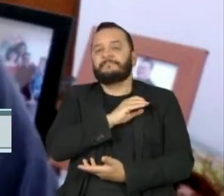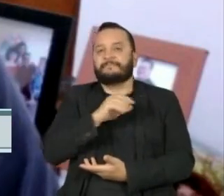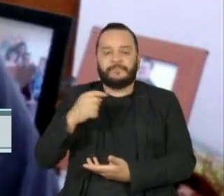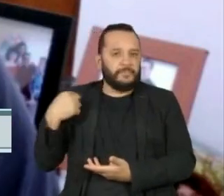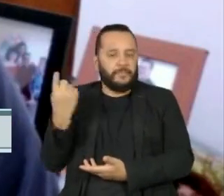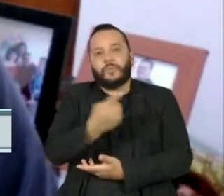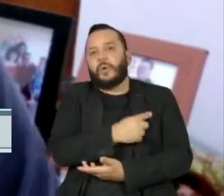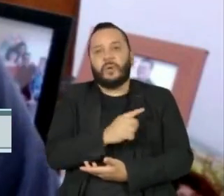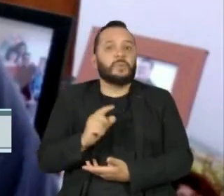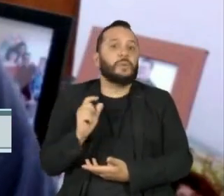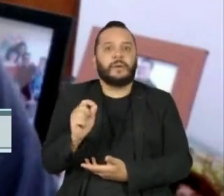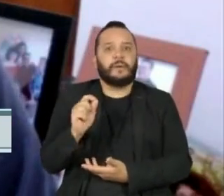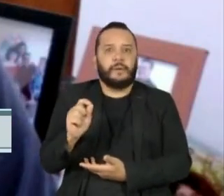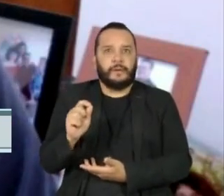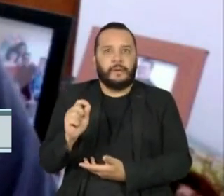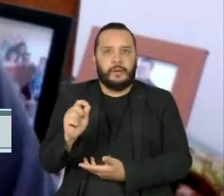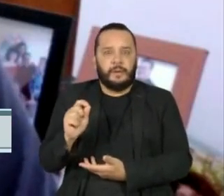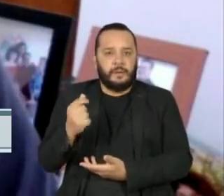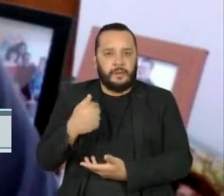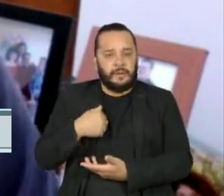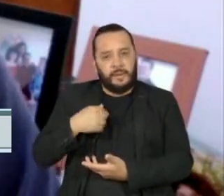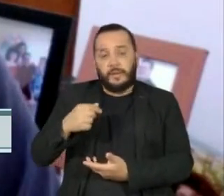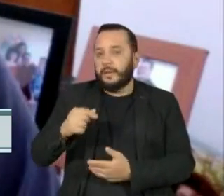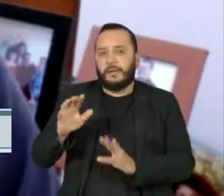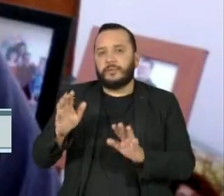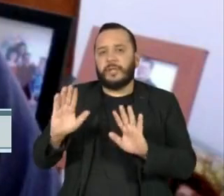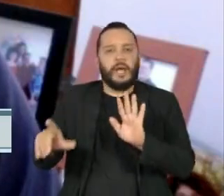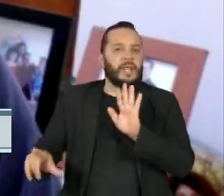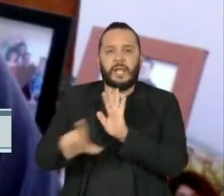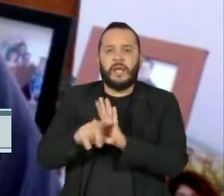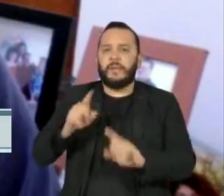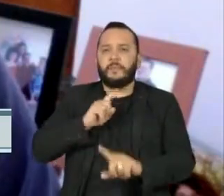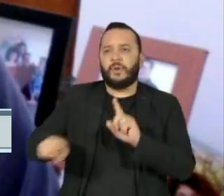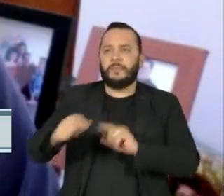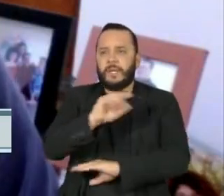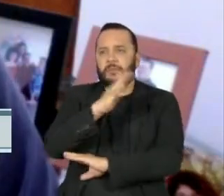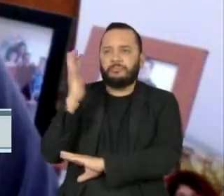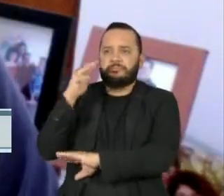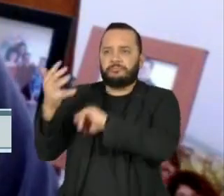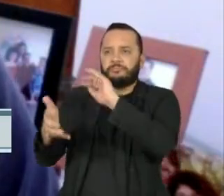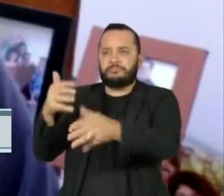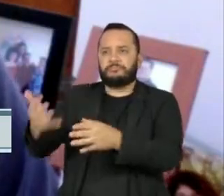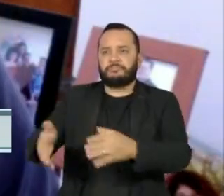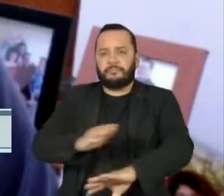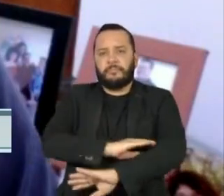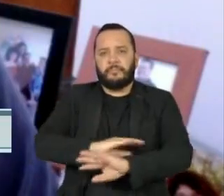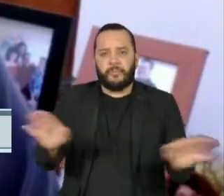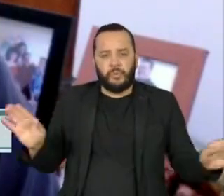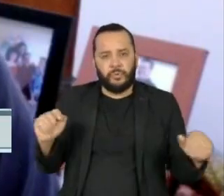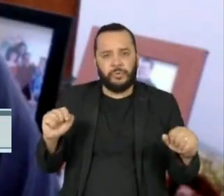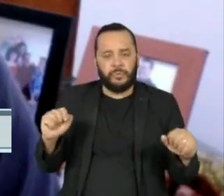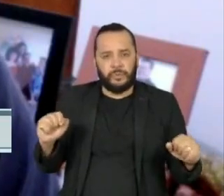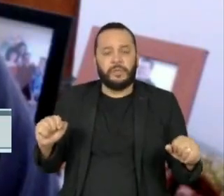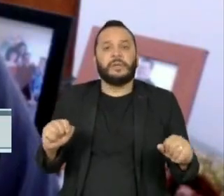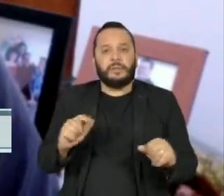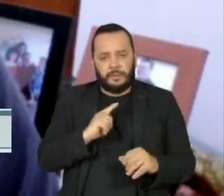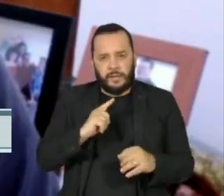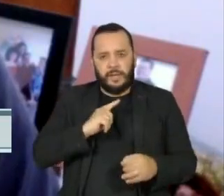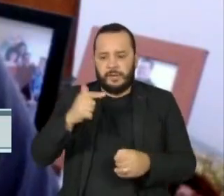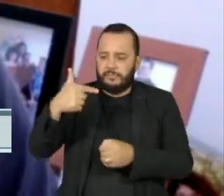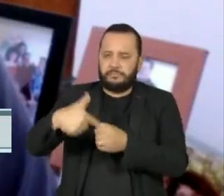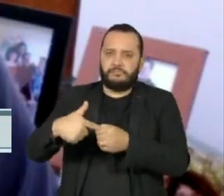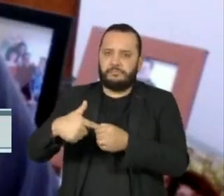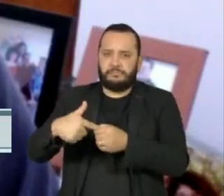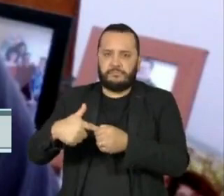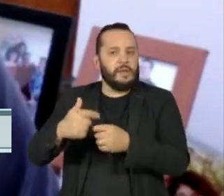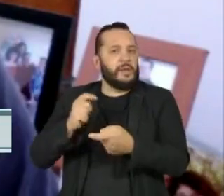de imediato para evitar ponto e décimos um prazo para que os combustíveis fósseis virassem aquilo que